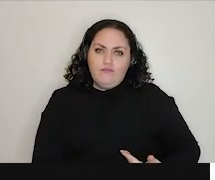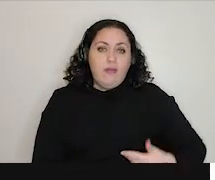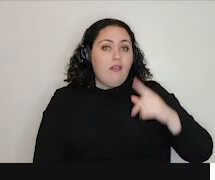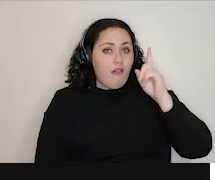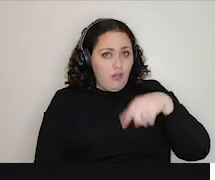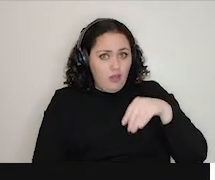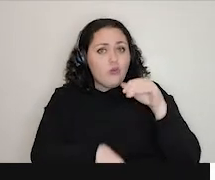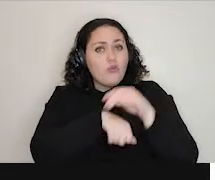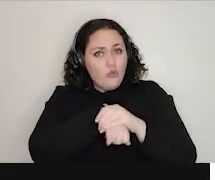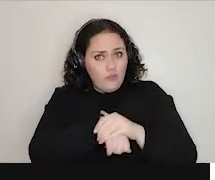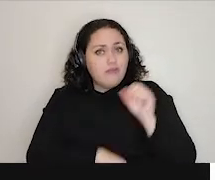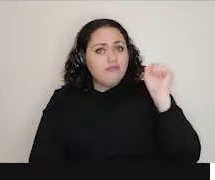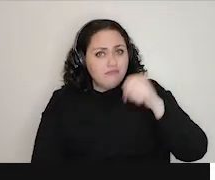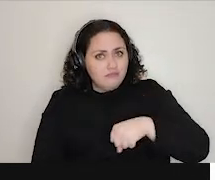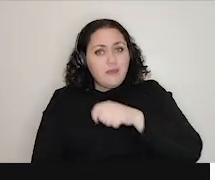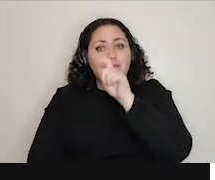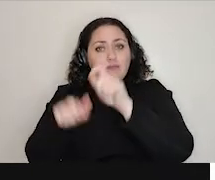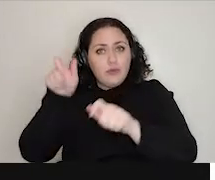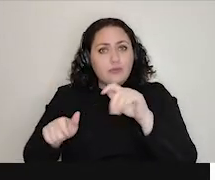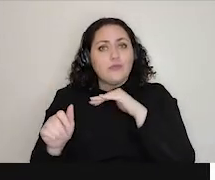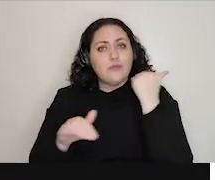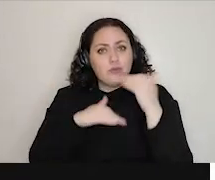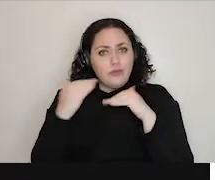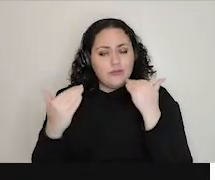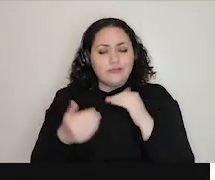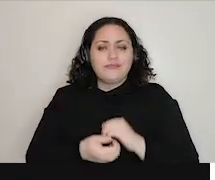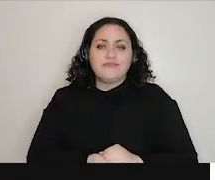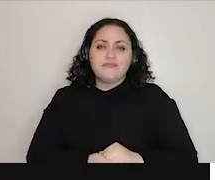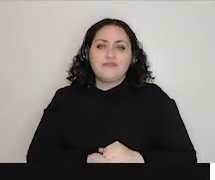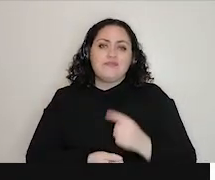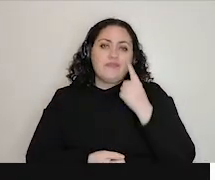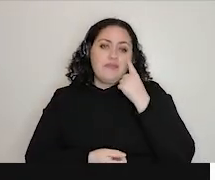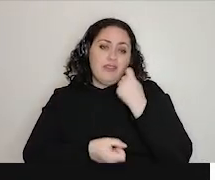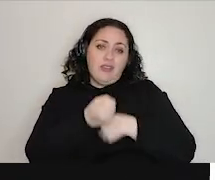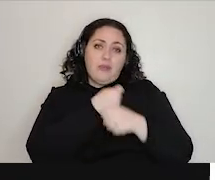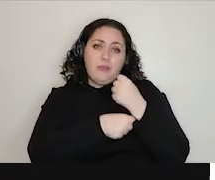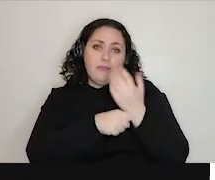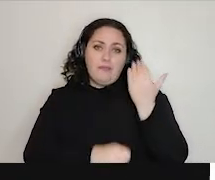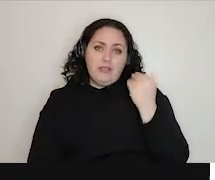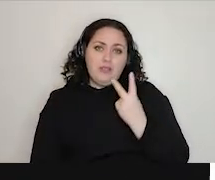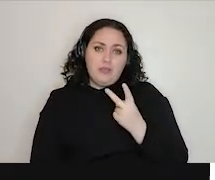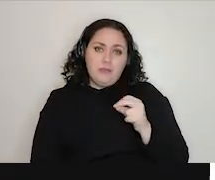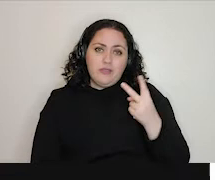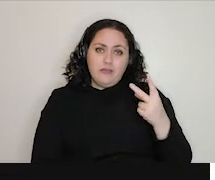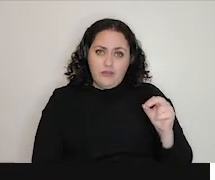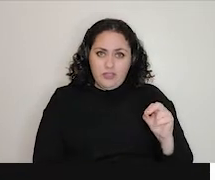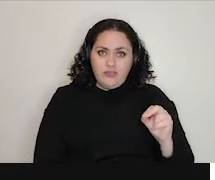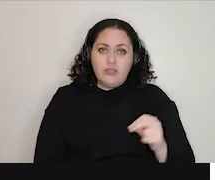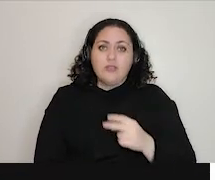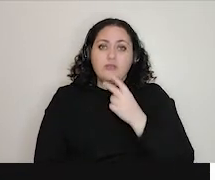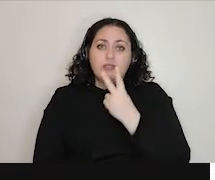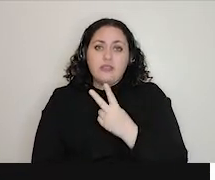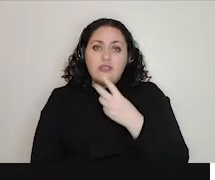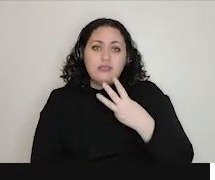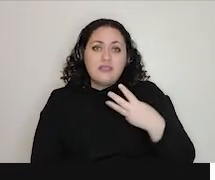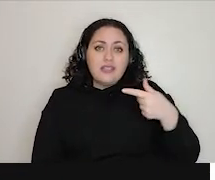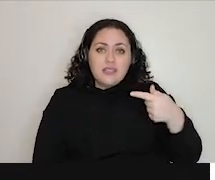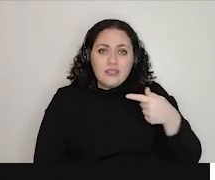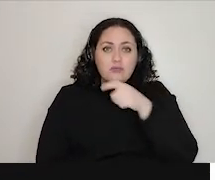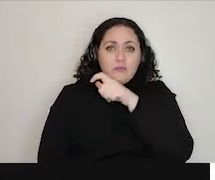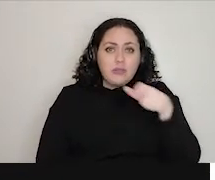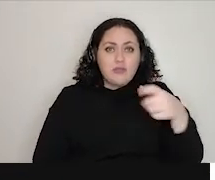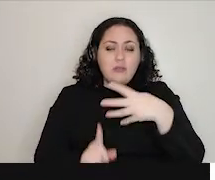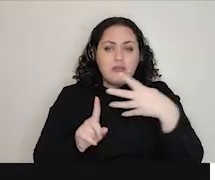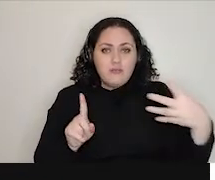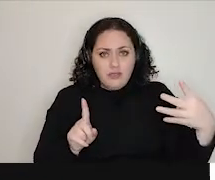mortes. Então, a gente vai ver aqui, por exemplo, que em 2020, né, no ano passado, 237